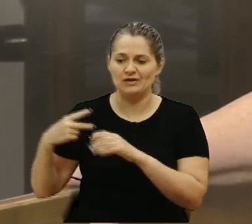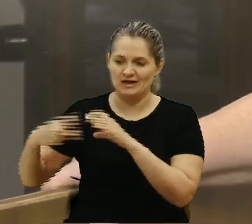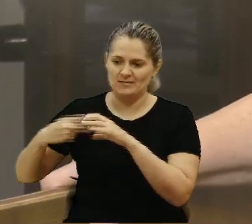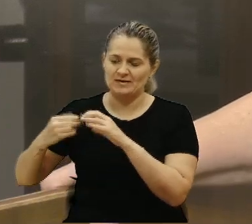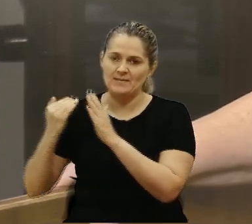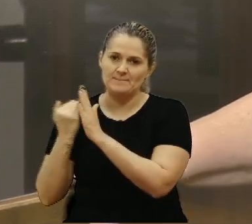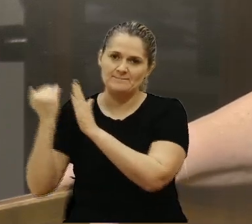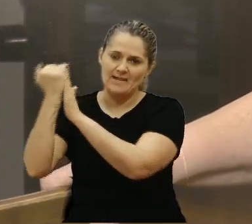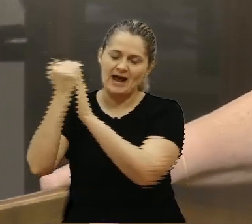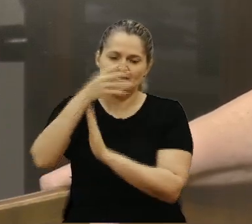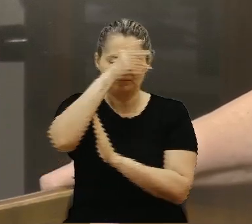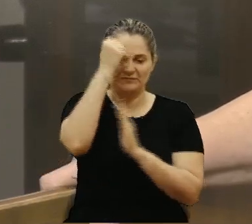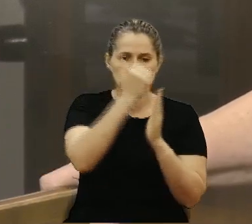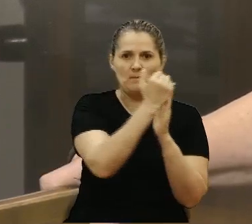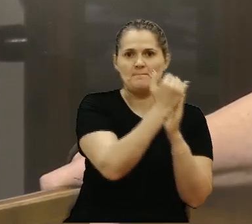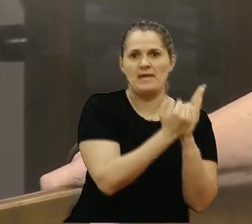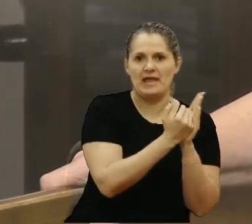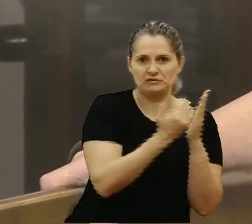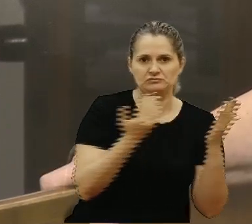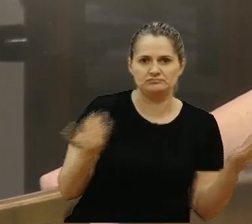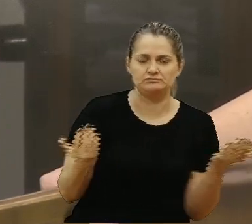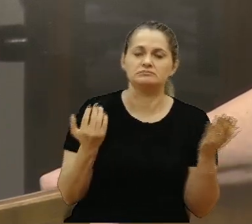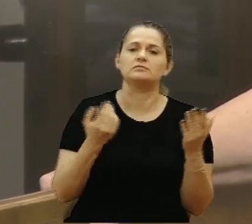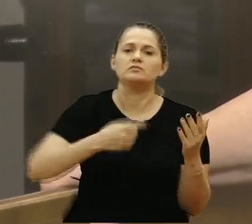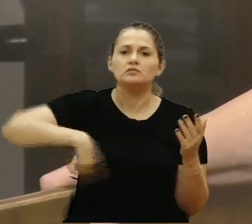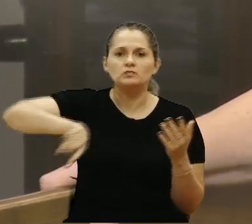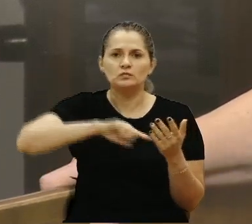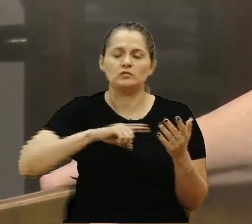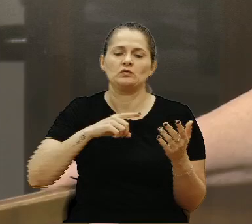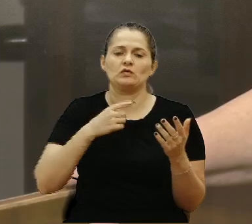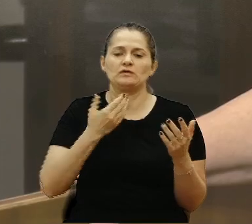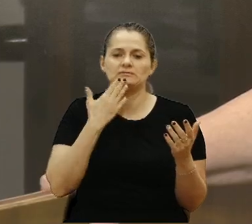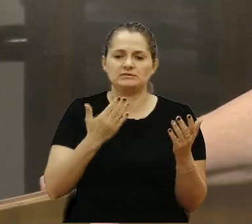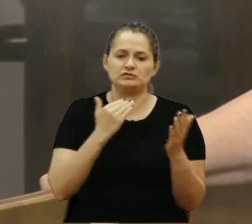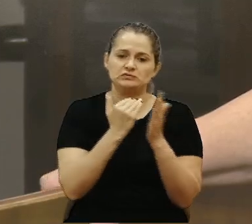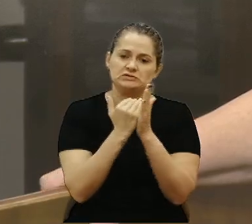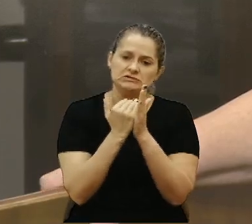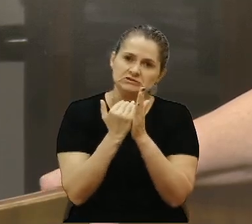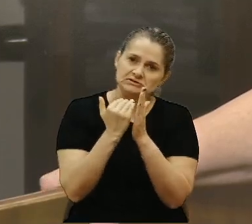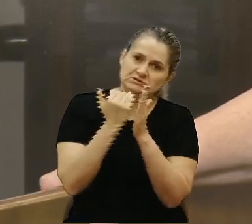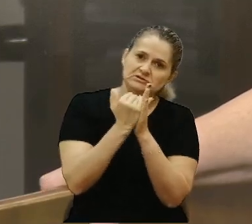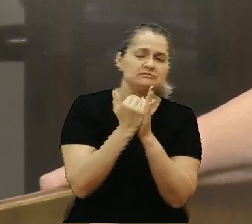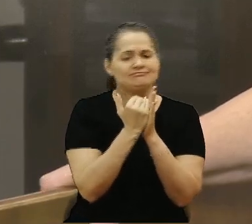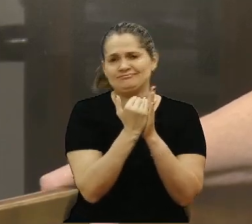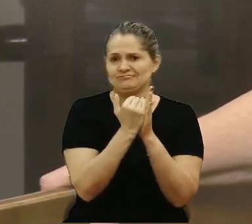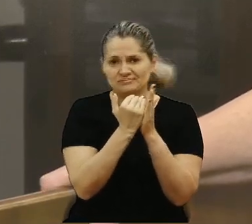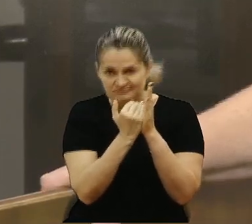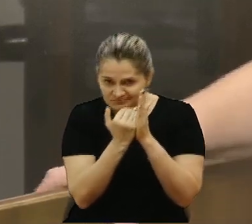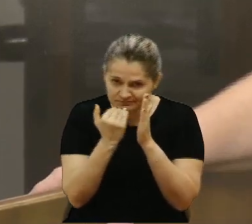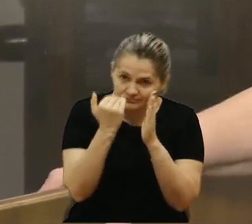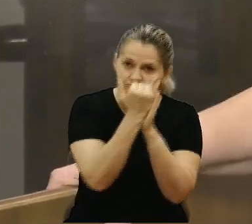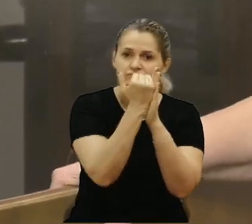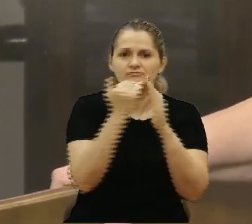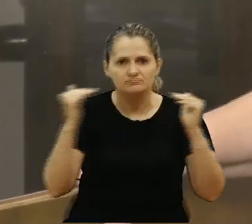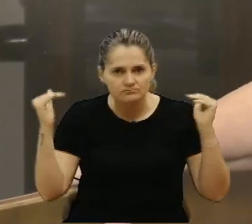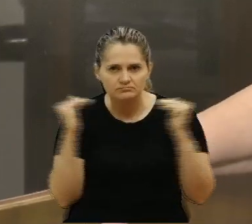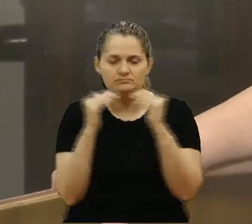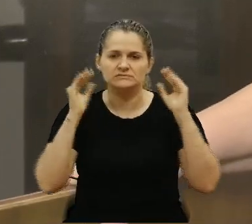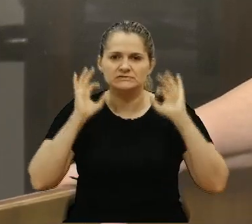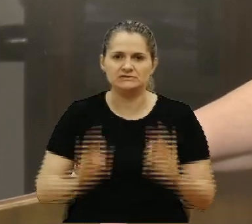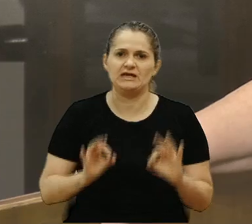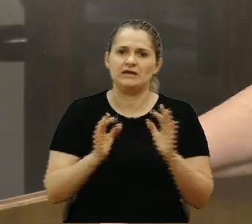menos, então vamos continuar, vamos ter um reajuste, mas ainda vamos ter uma coparticipação, que a Câmara hoje não